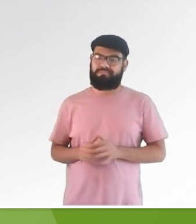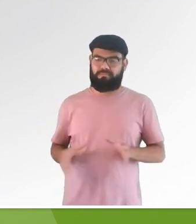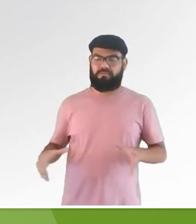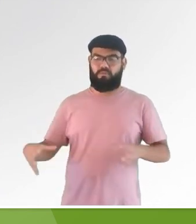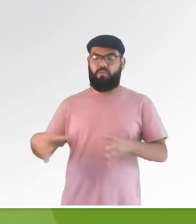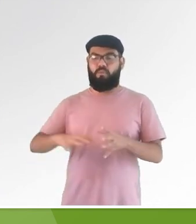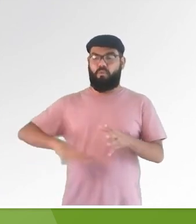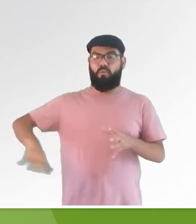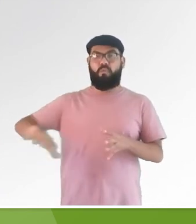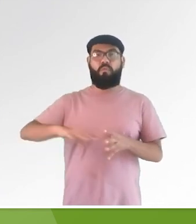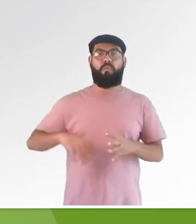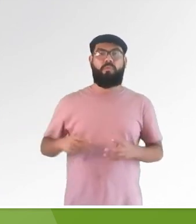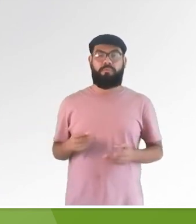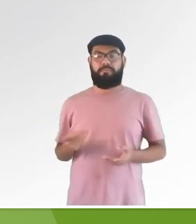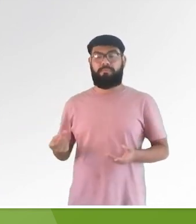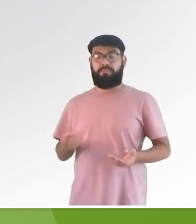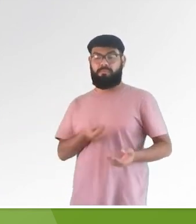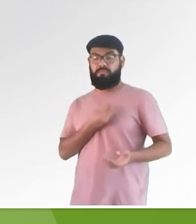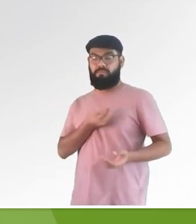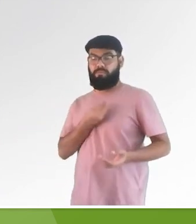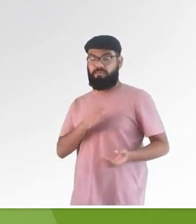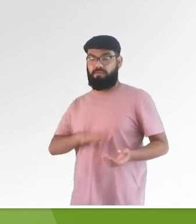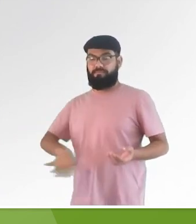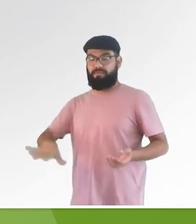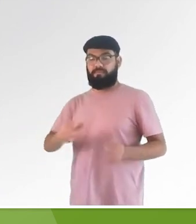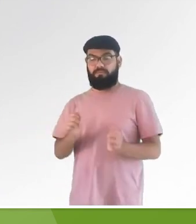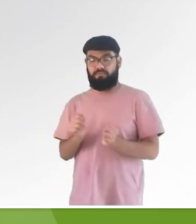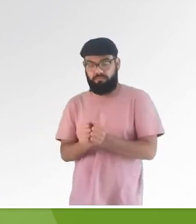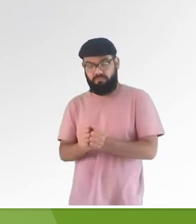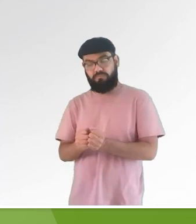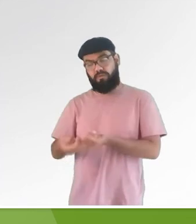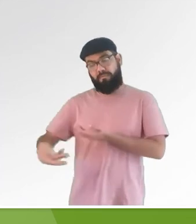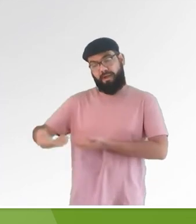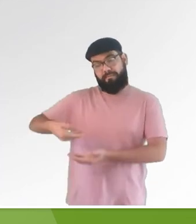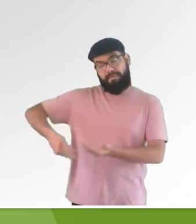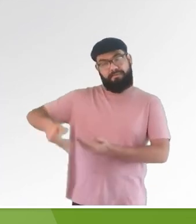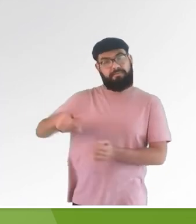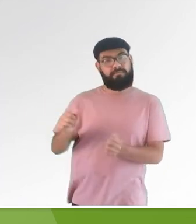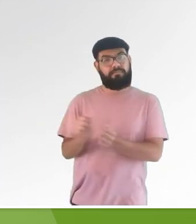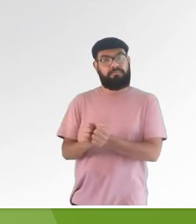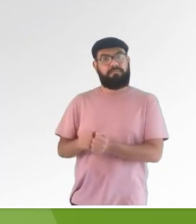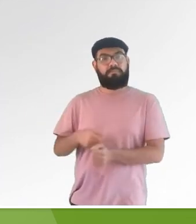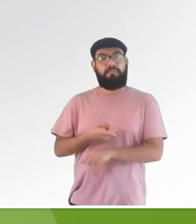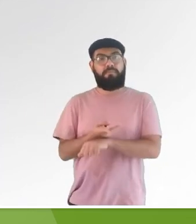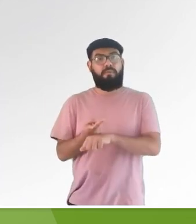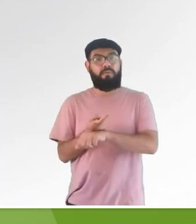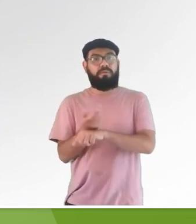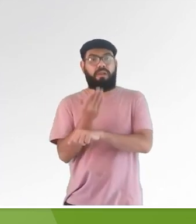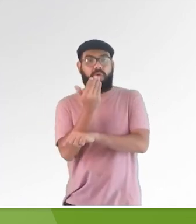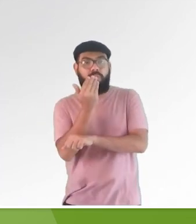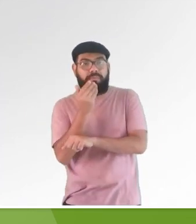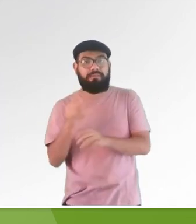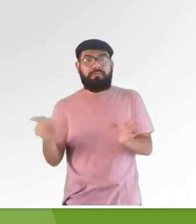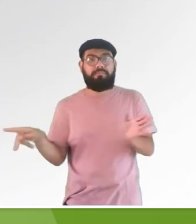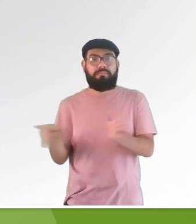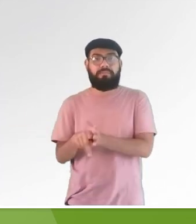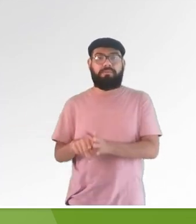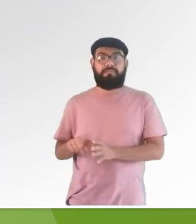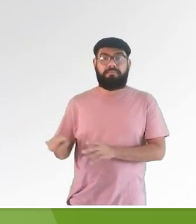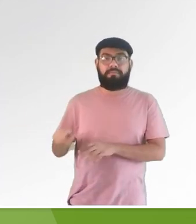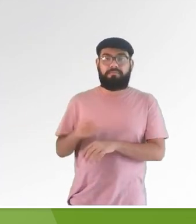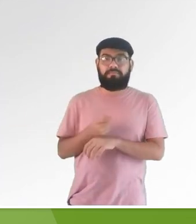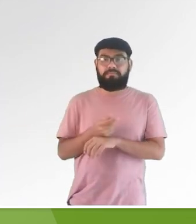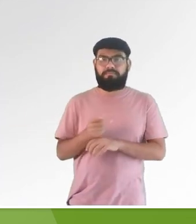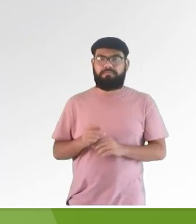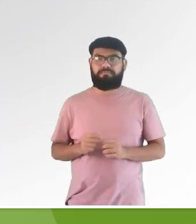vivendo, compartilhando ali, não é? No caso aí, a busca da alimentação, fuçando ali esse lixo e tudo mais.